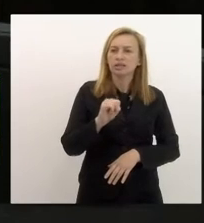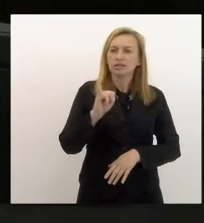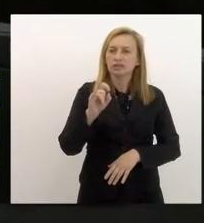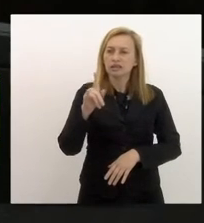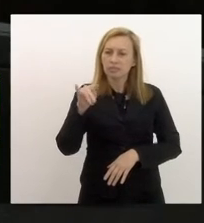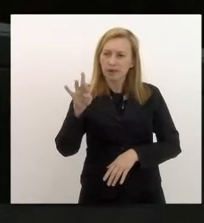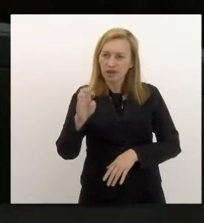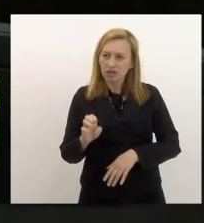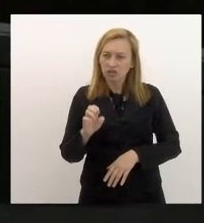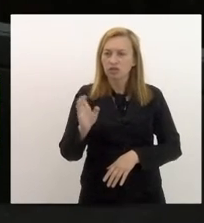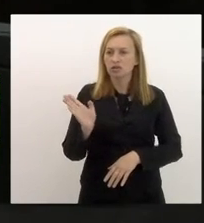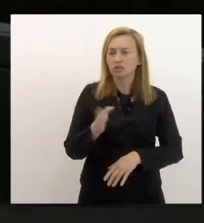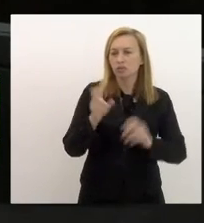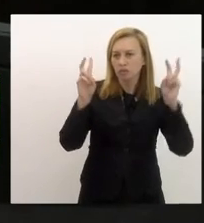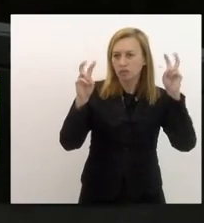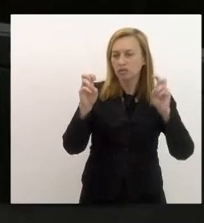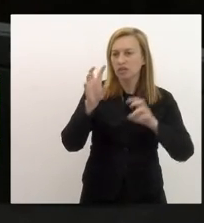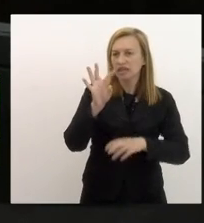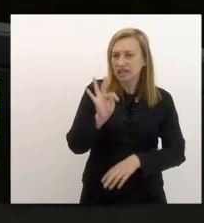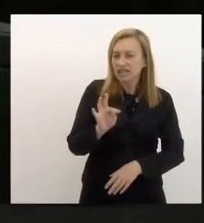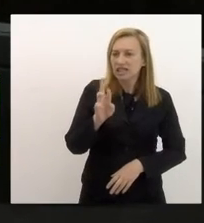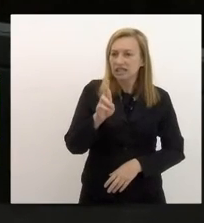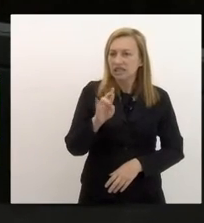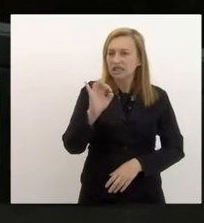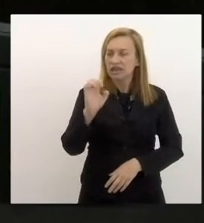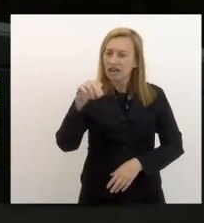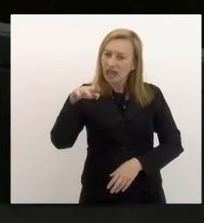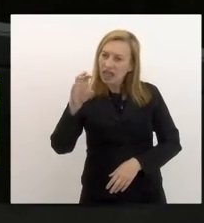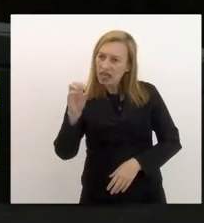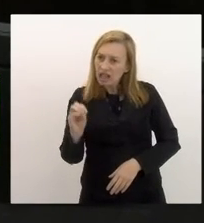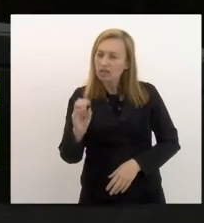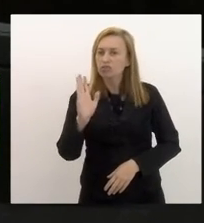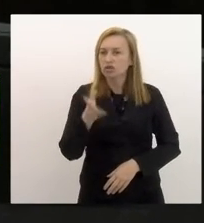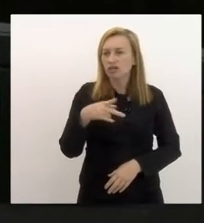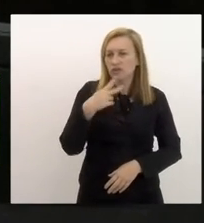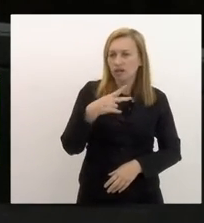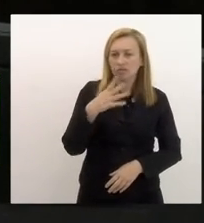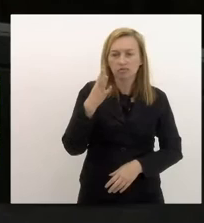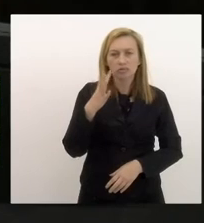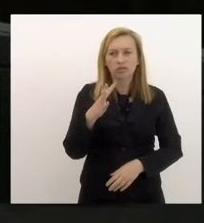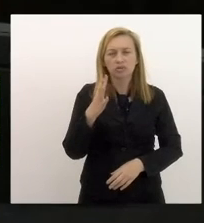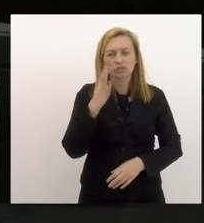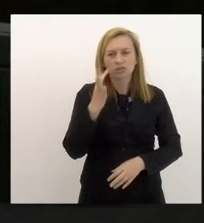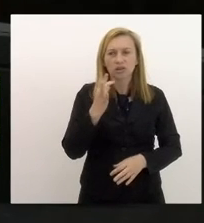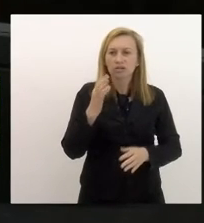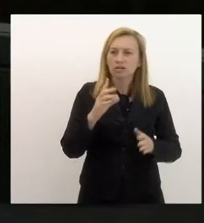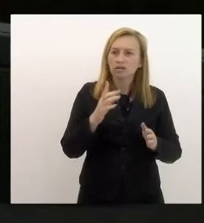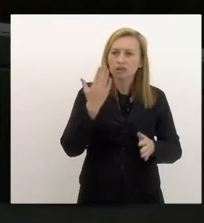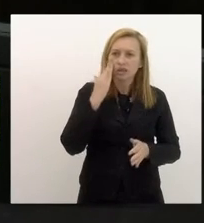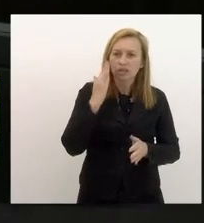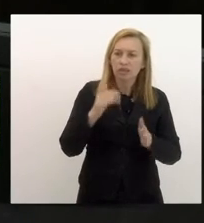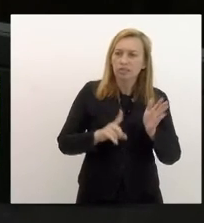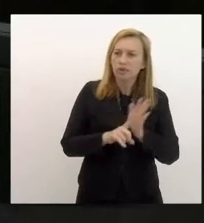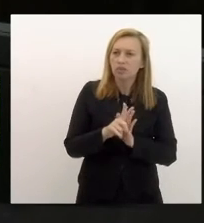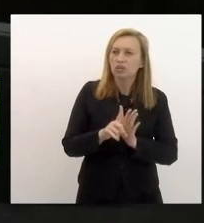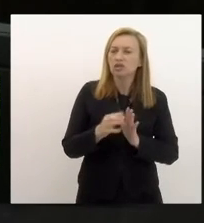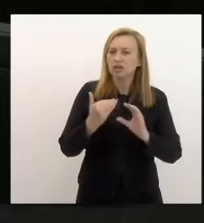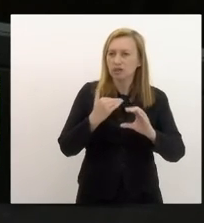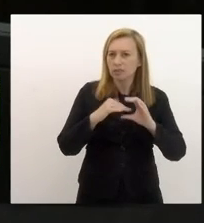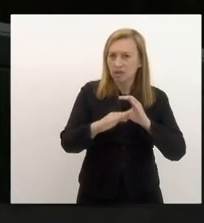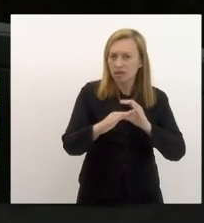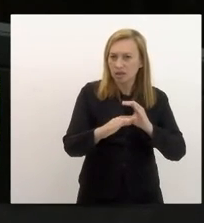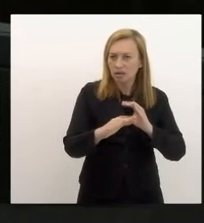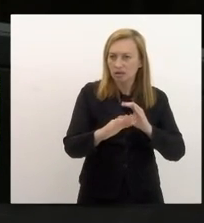questão do triênio a gente mandou aqui no Face entender corretamente à pergunta mas nós encaminhamos aqui para casa